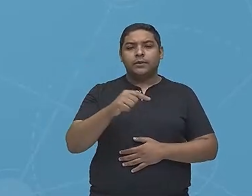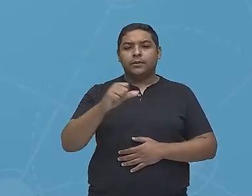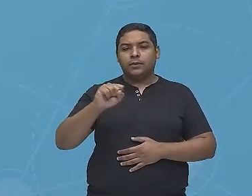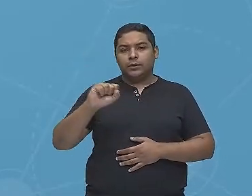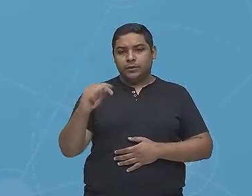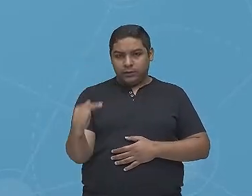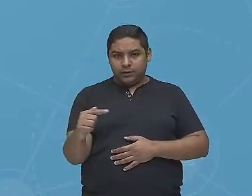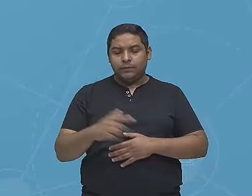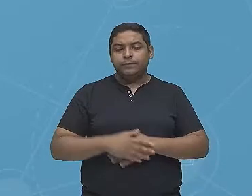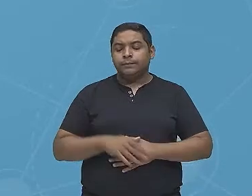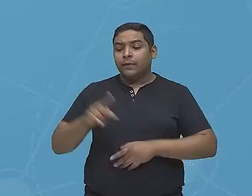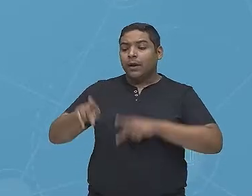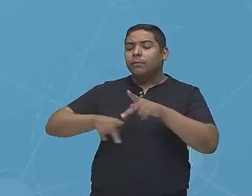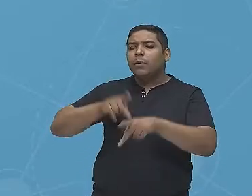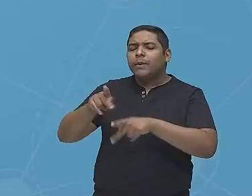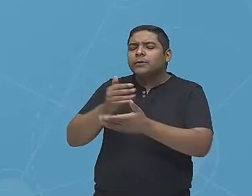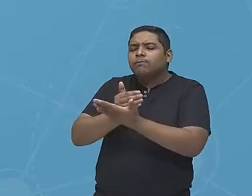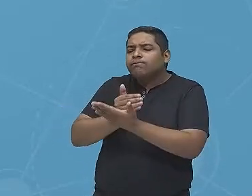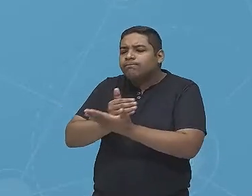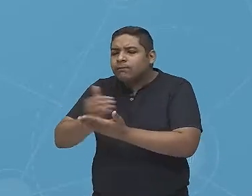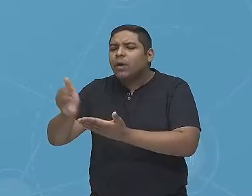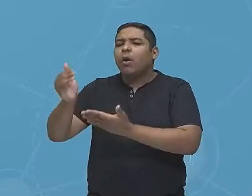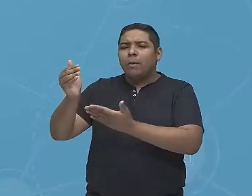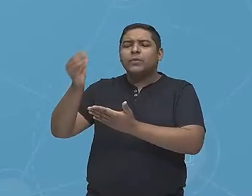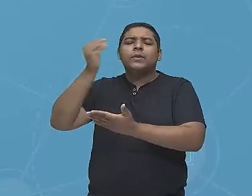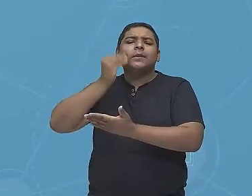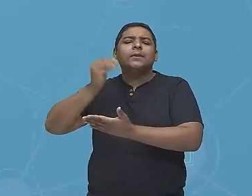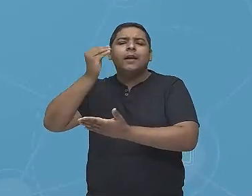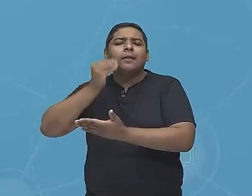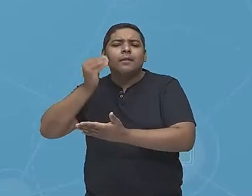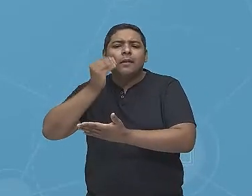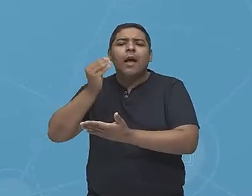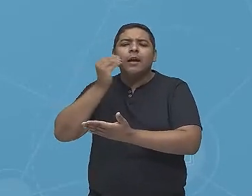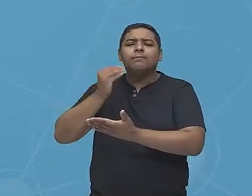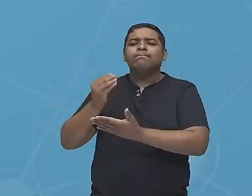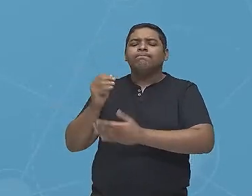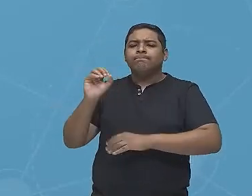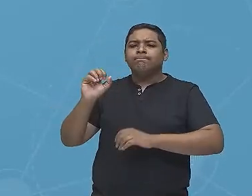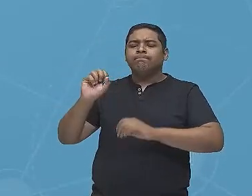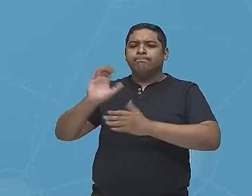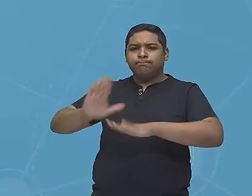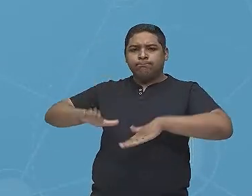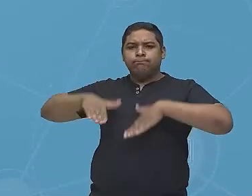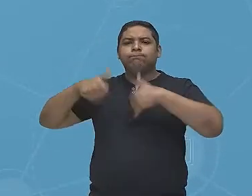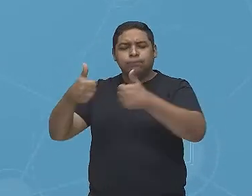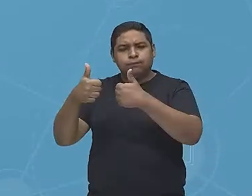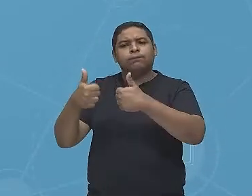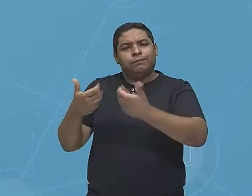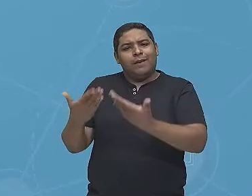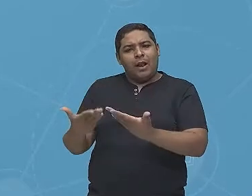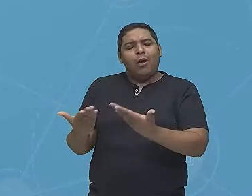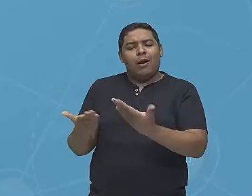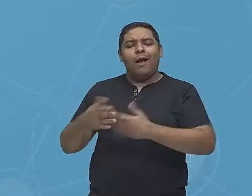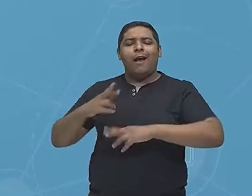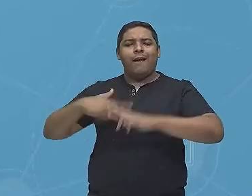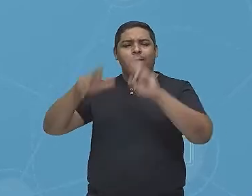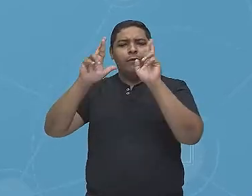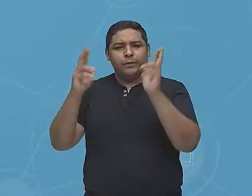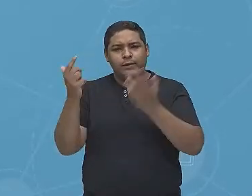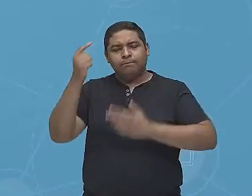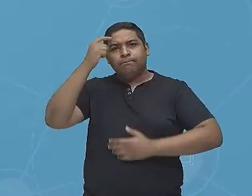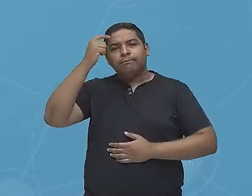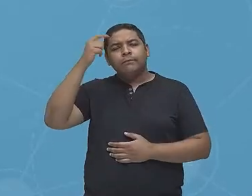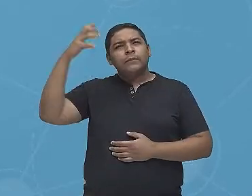gente, quando a população começou ali a tentar se levantar para uma possível revolução, o rei pensou o seguinte: